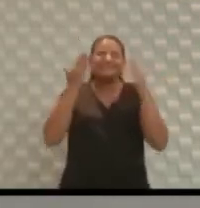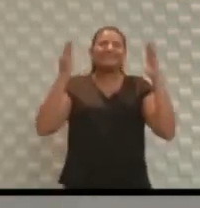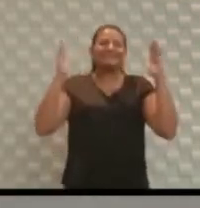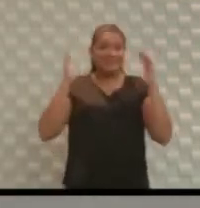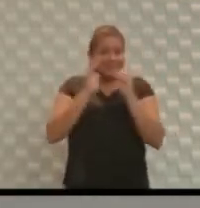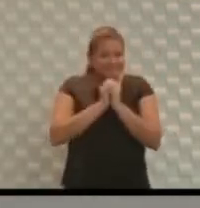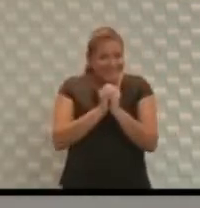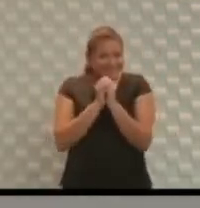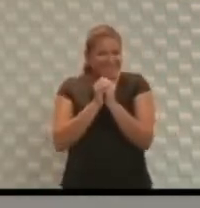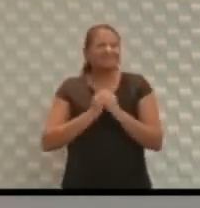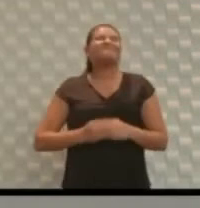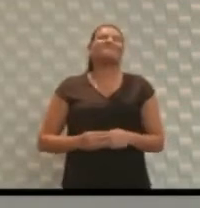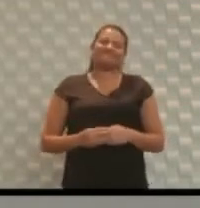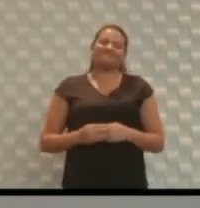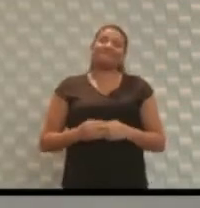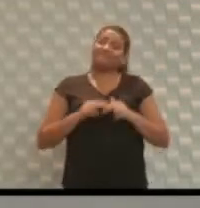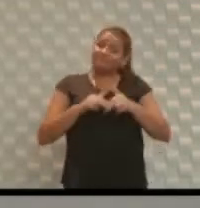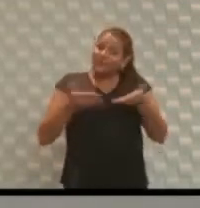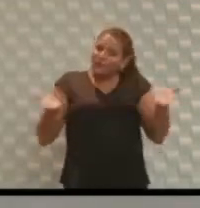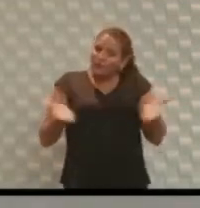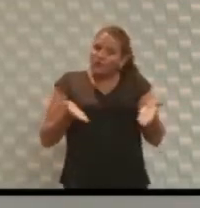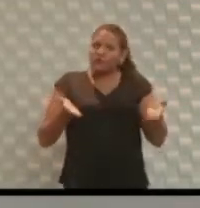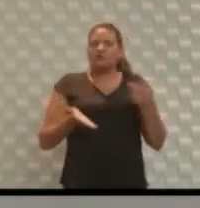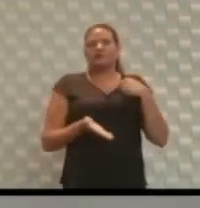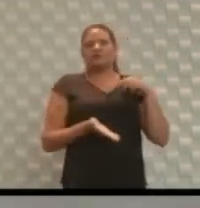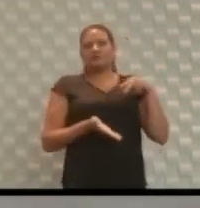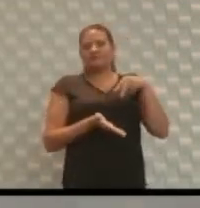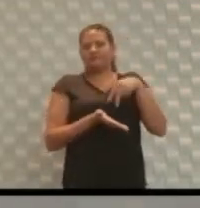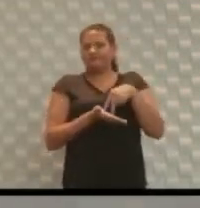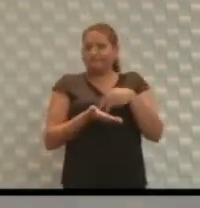essa palavra para você nesta noite.